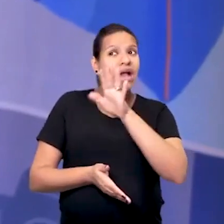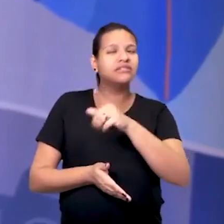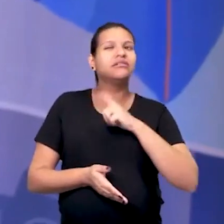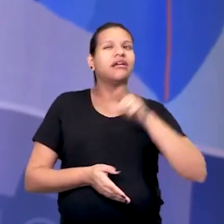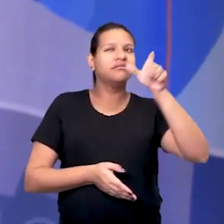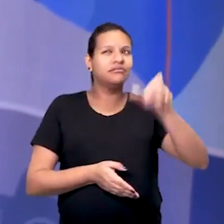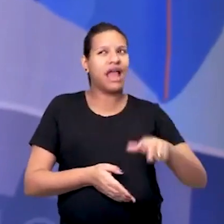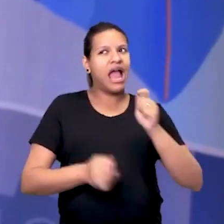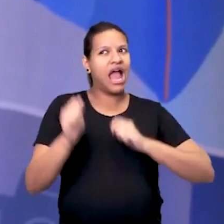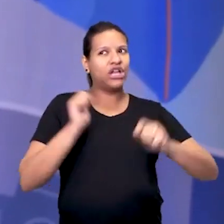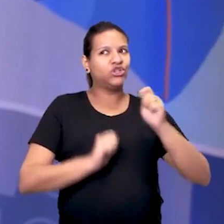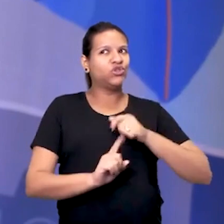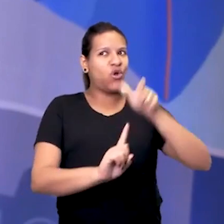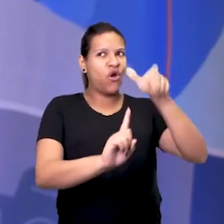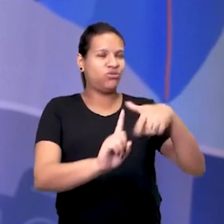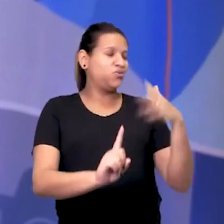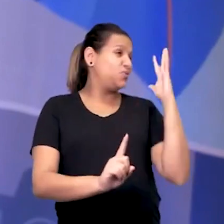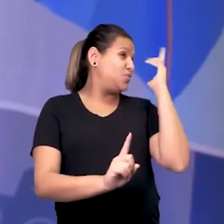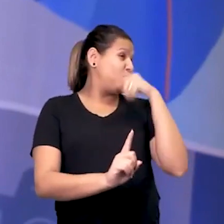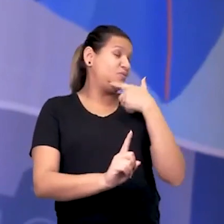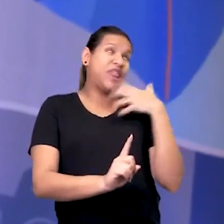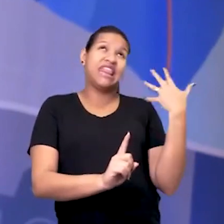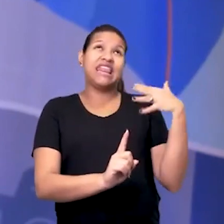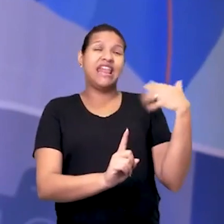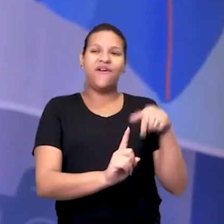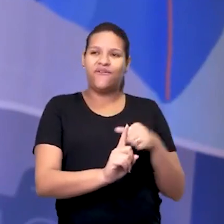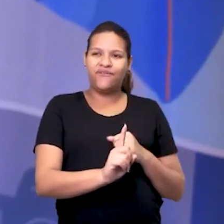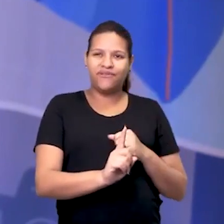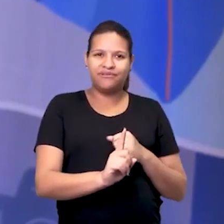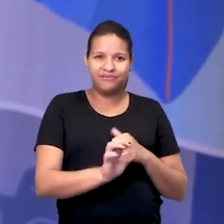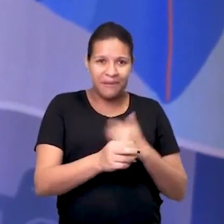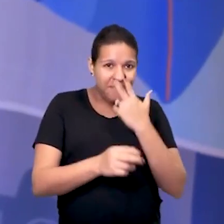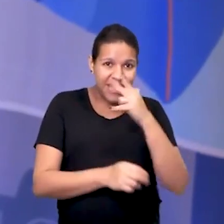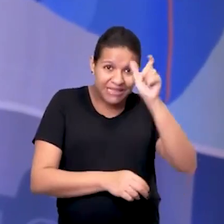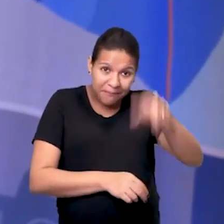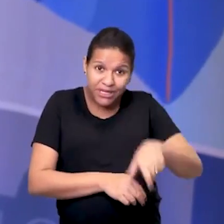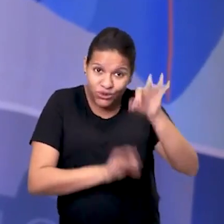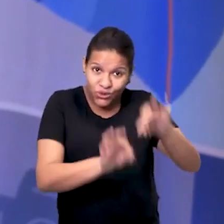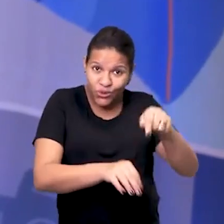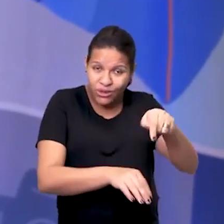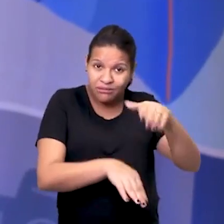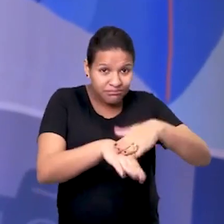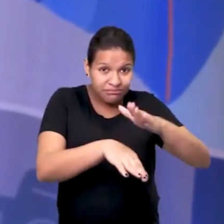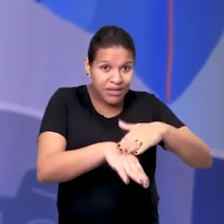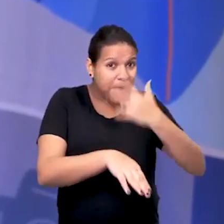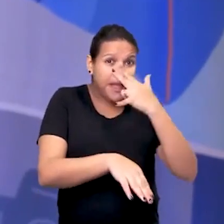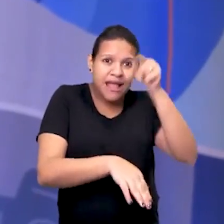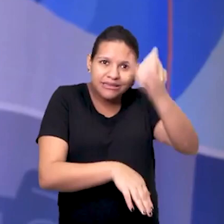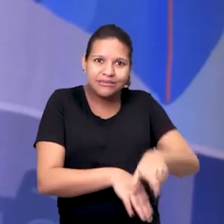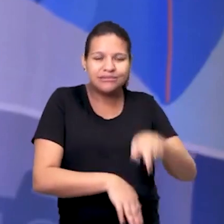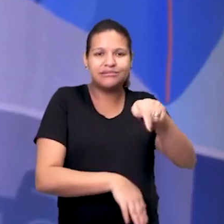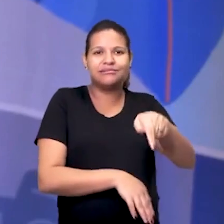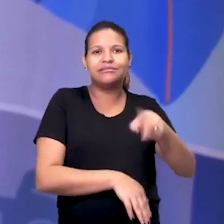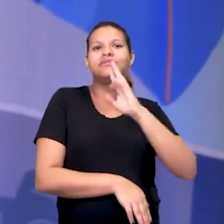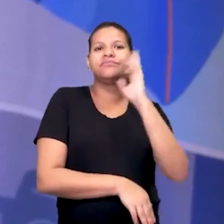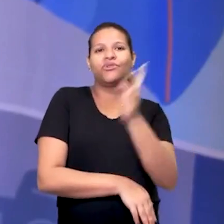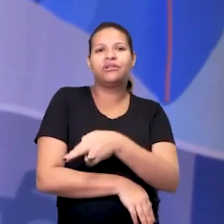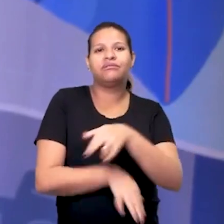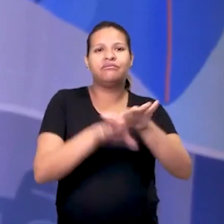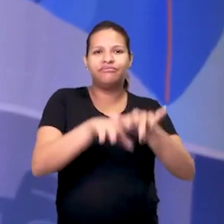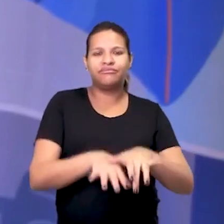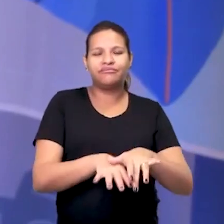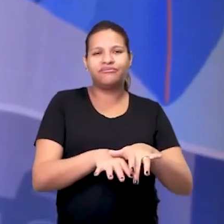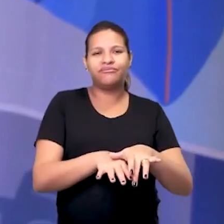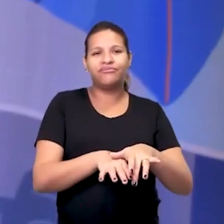mas aquele aquele ator é bonitão né é como a empresa é como se fosse uma pessoa respondendo ali né Então faz parte da